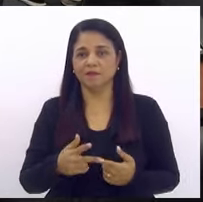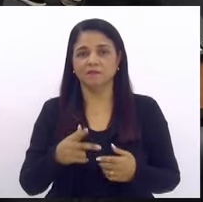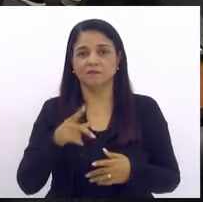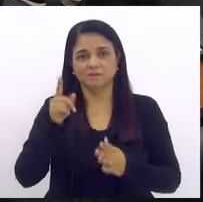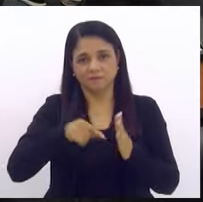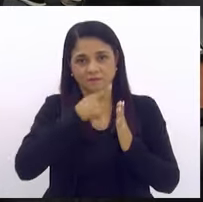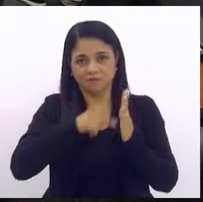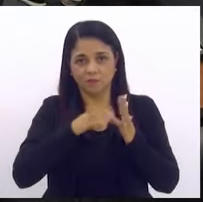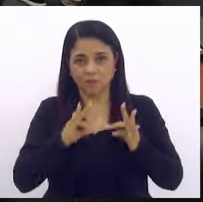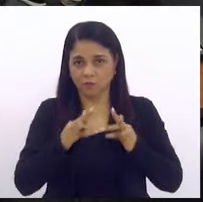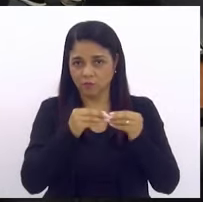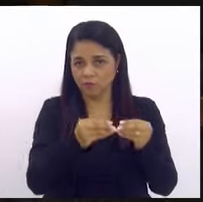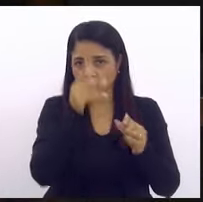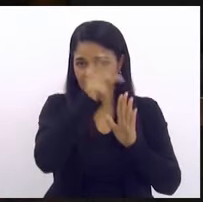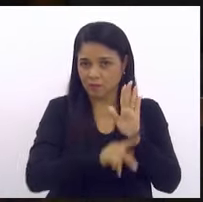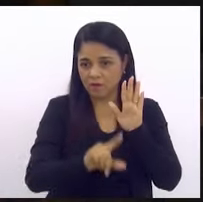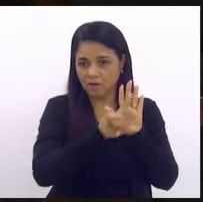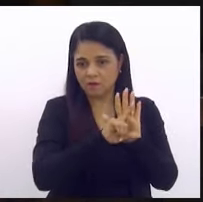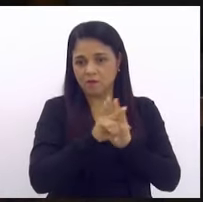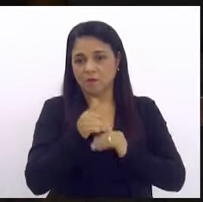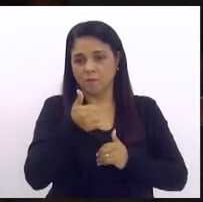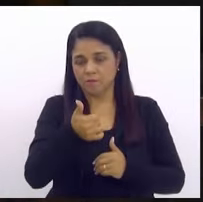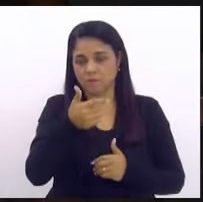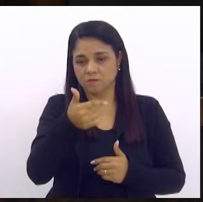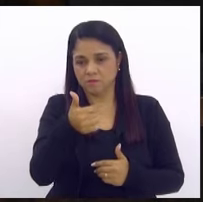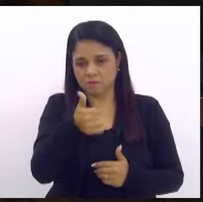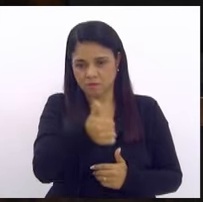Veto total aposto ao projeto de lei número